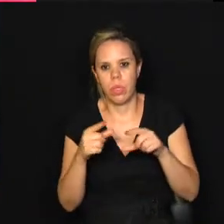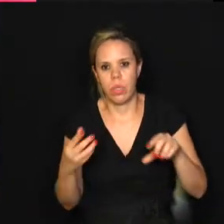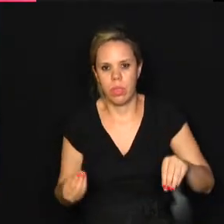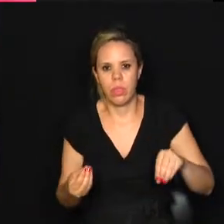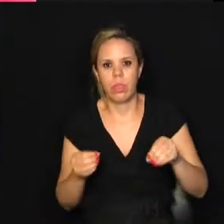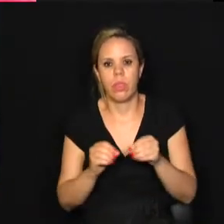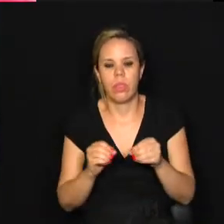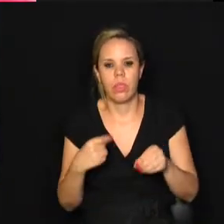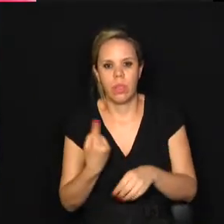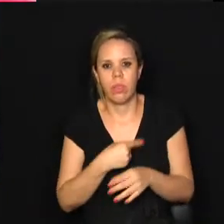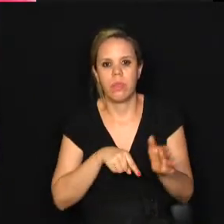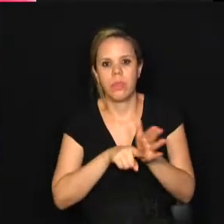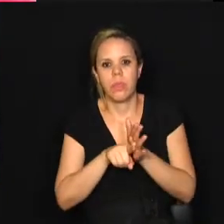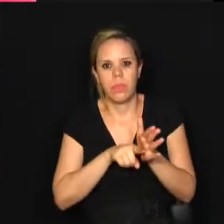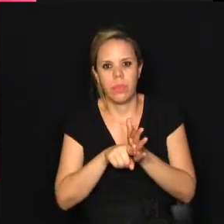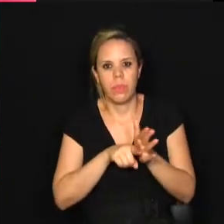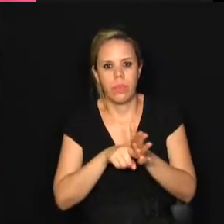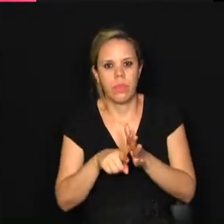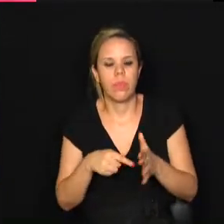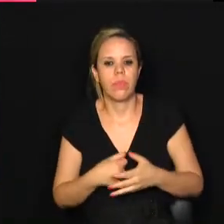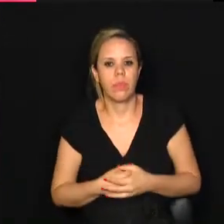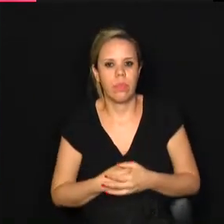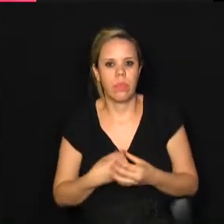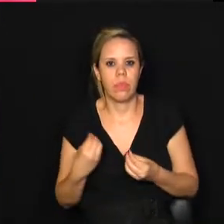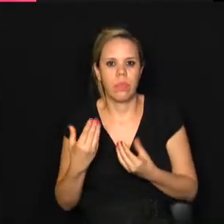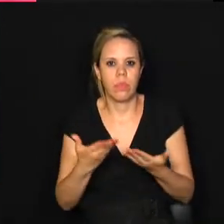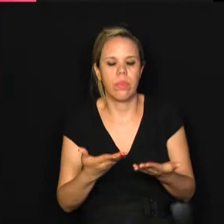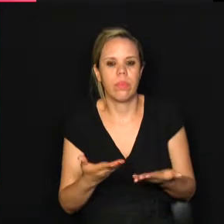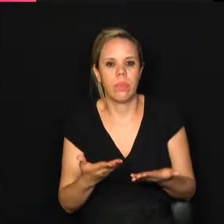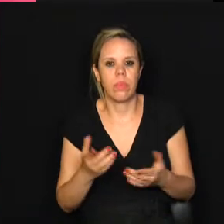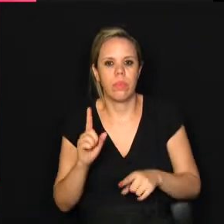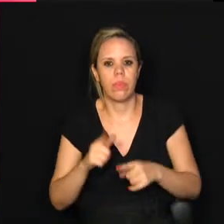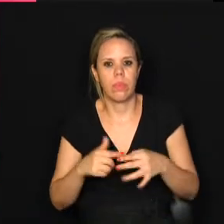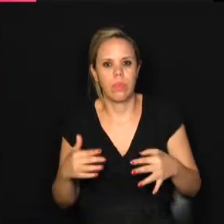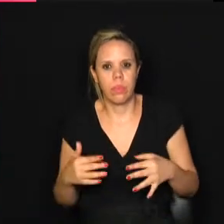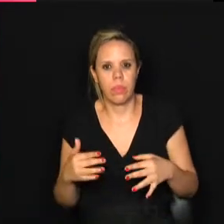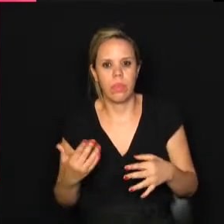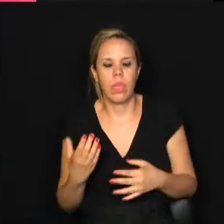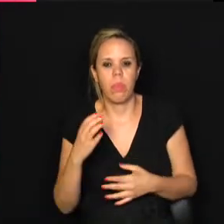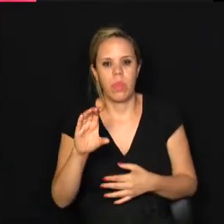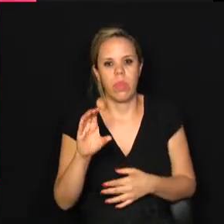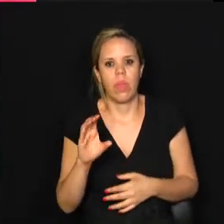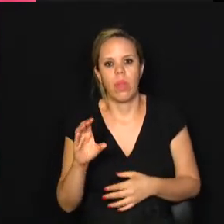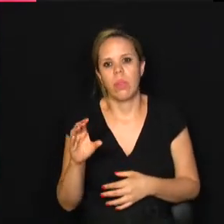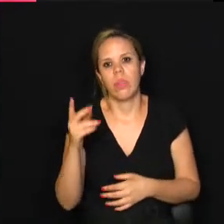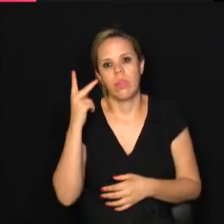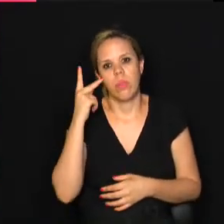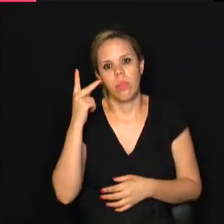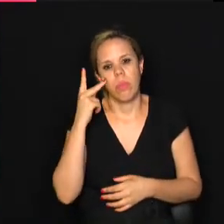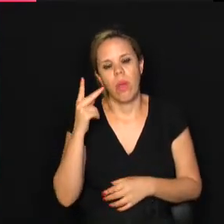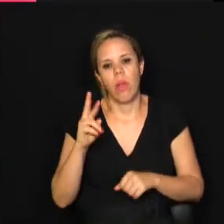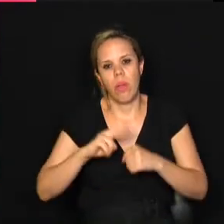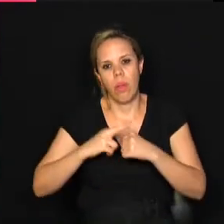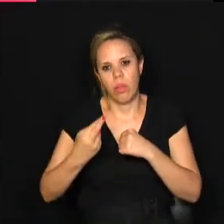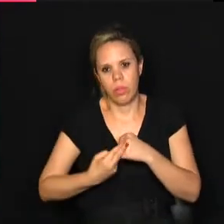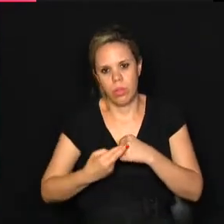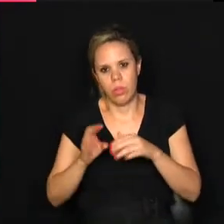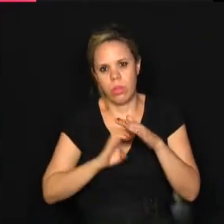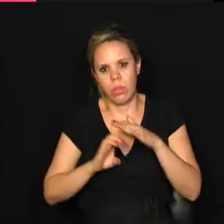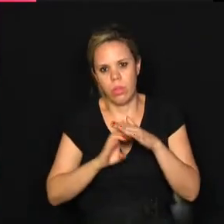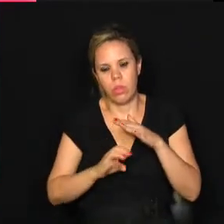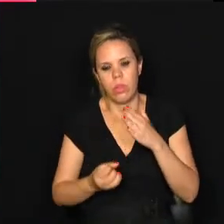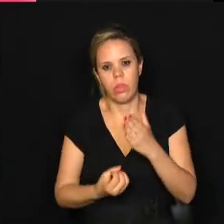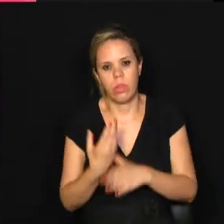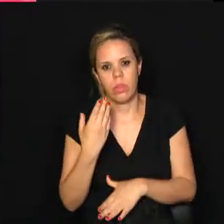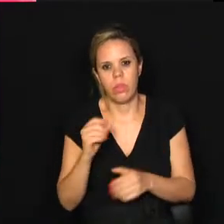nós pesquisamos os preços de entrega. Uma mercadoria postada em São Paulo para Rondônia, a empresa privada que